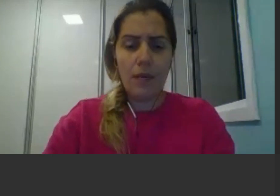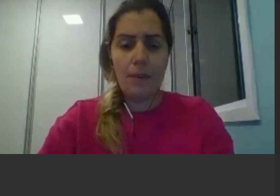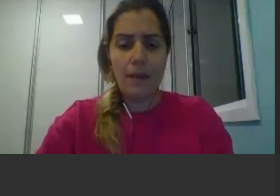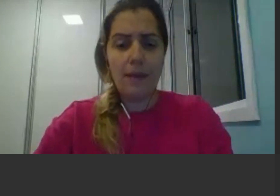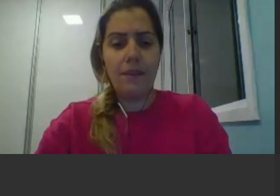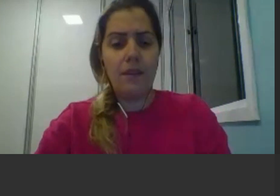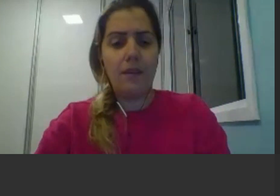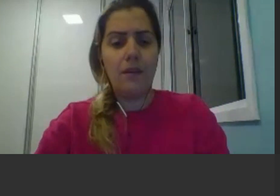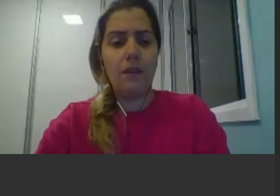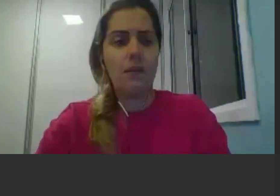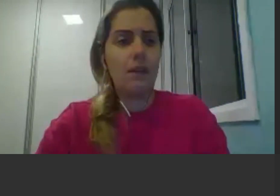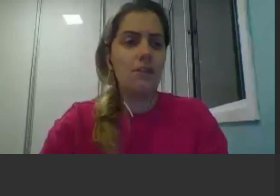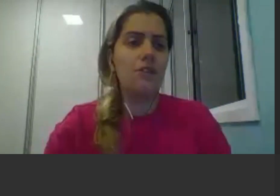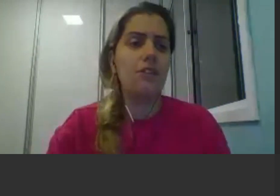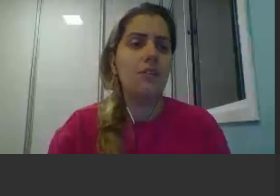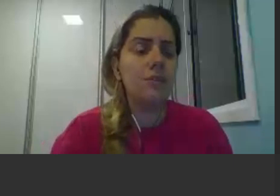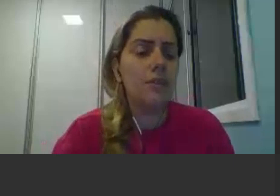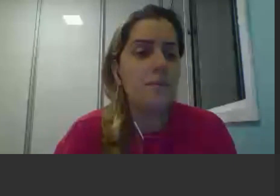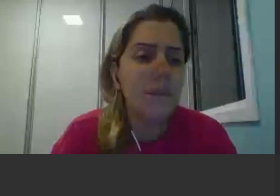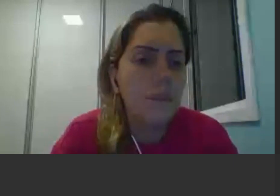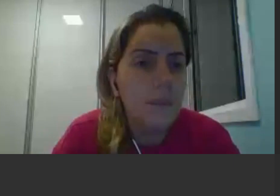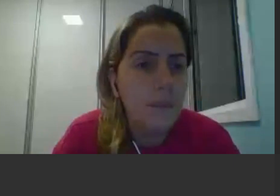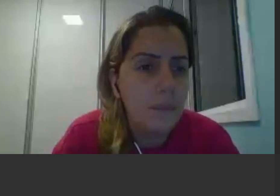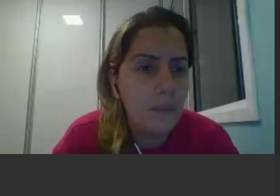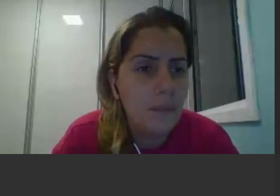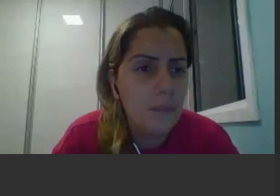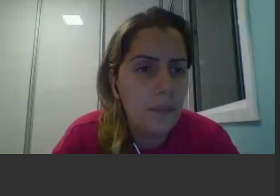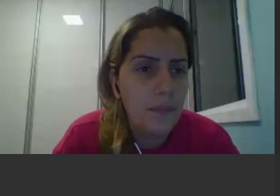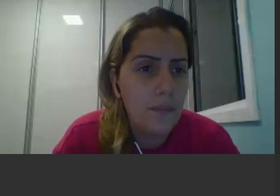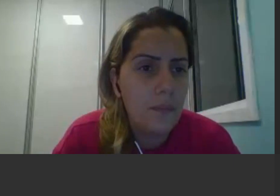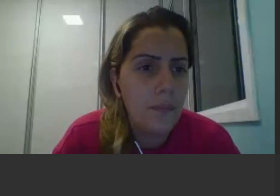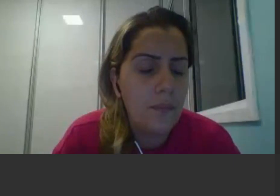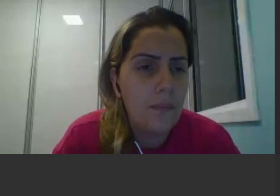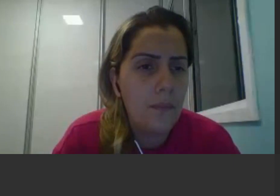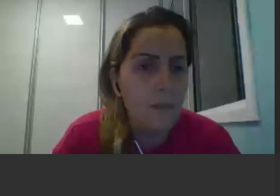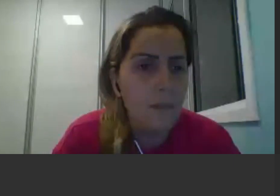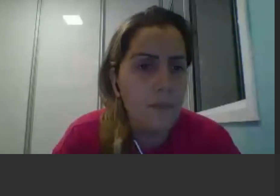Vou procurar a palavrinha interativa.